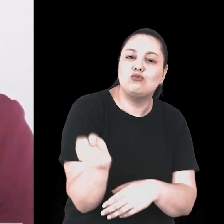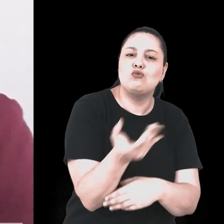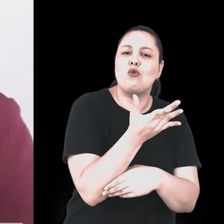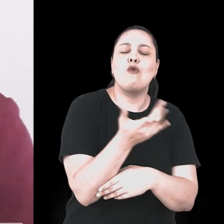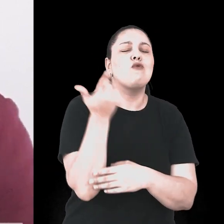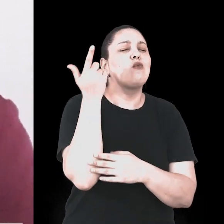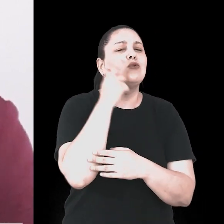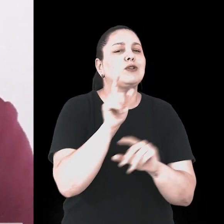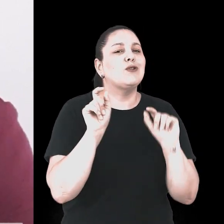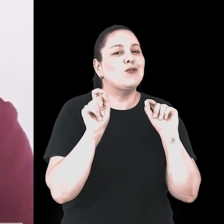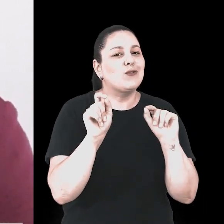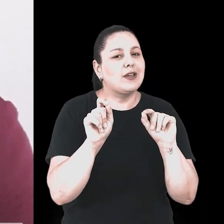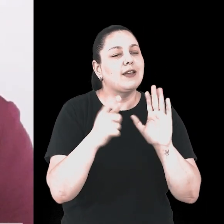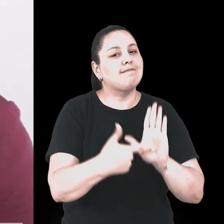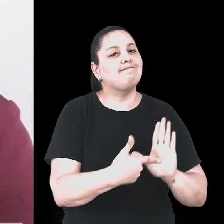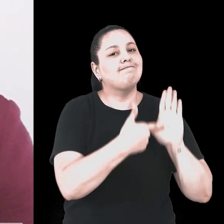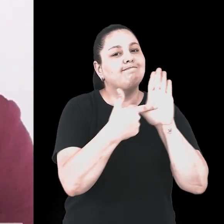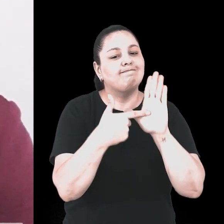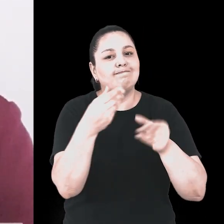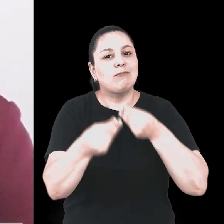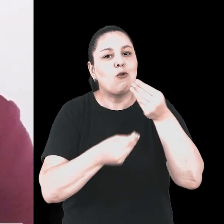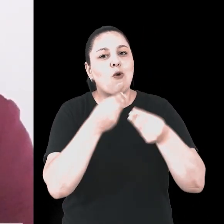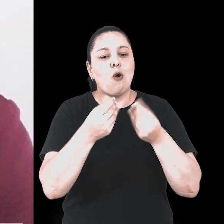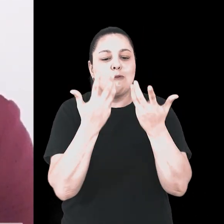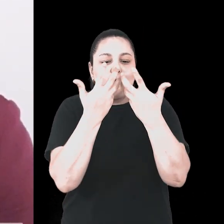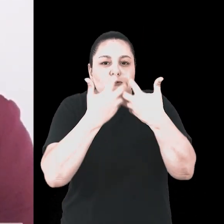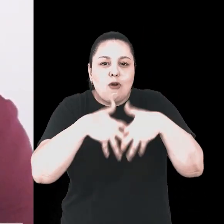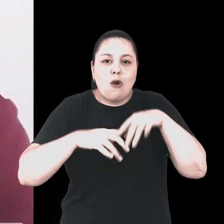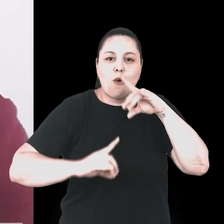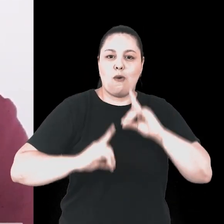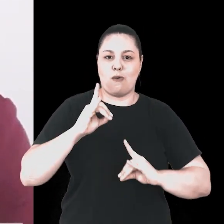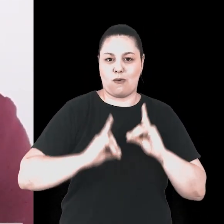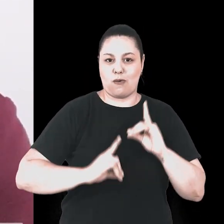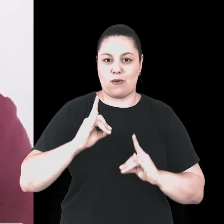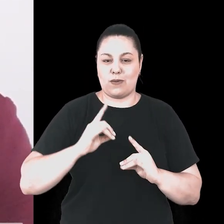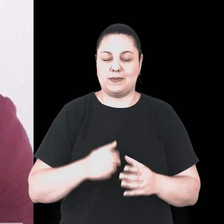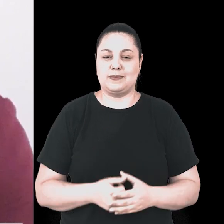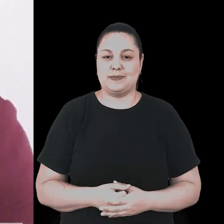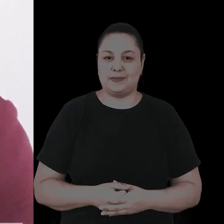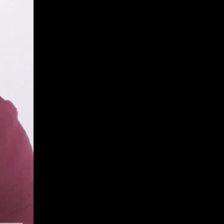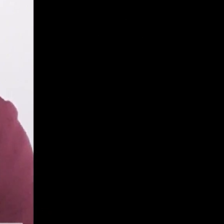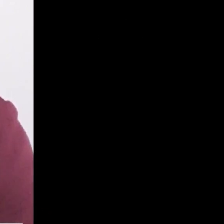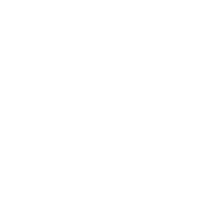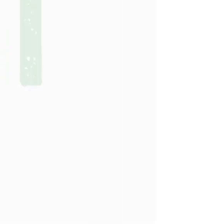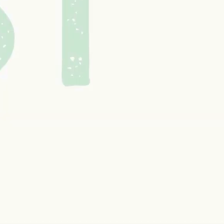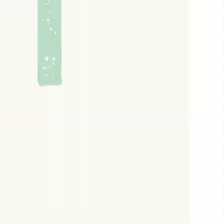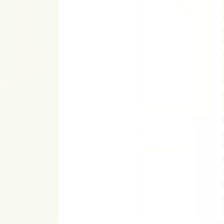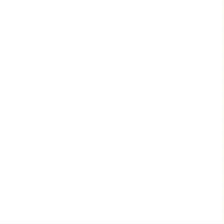raio-x, empregou sua técnica para definir a conformação espacial do hormônio.